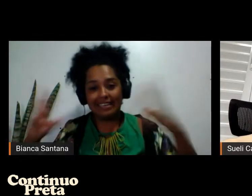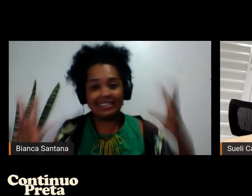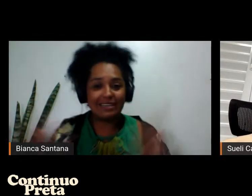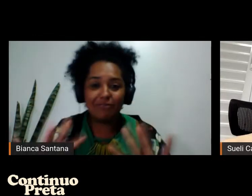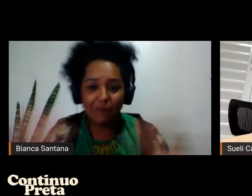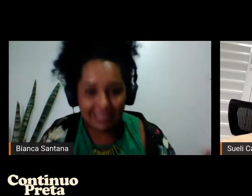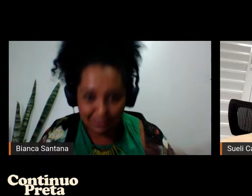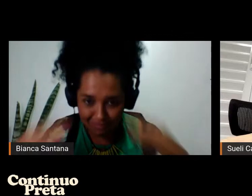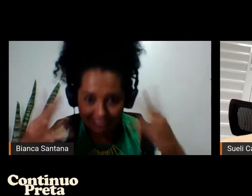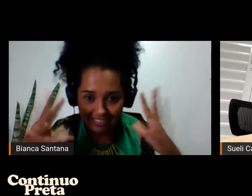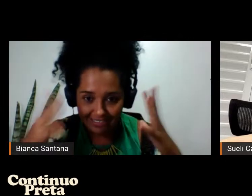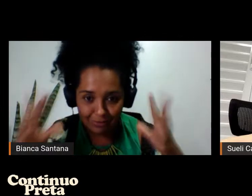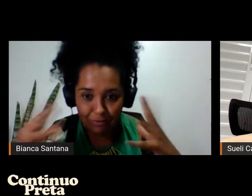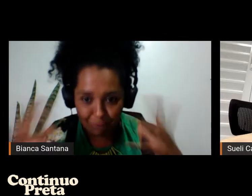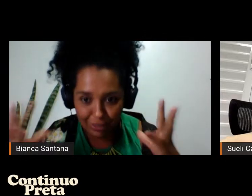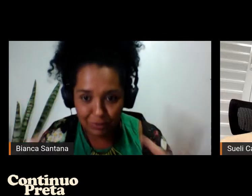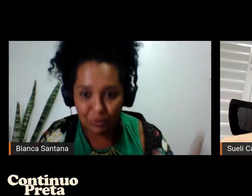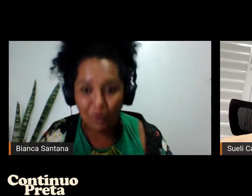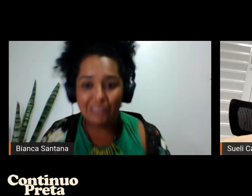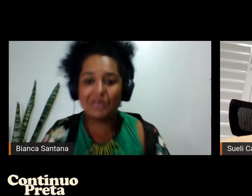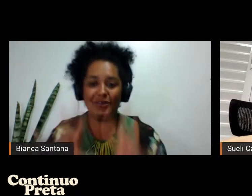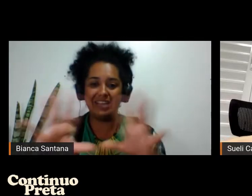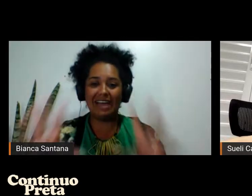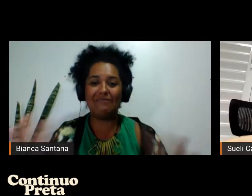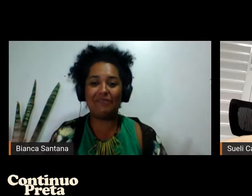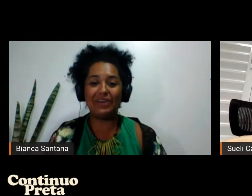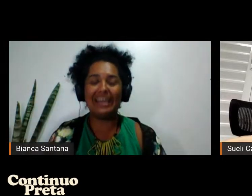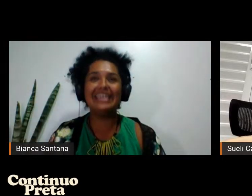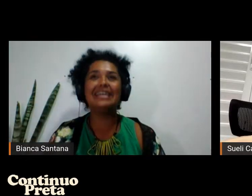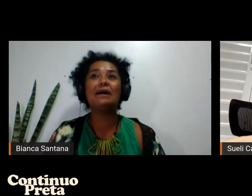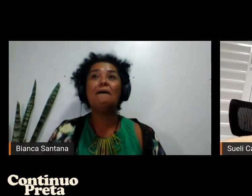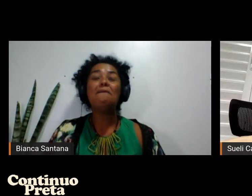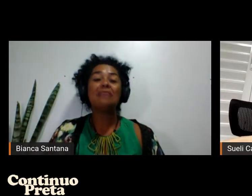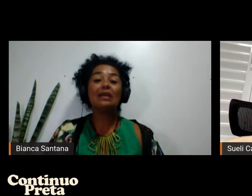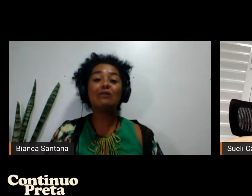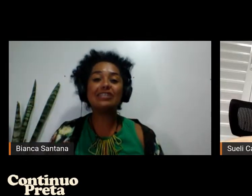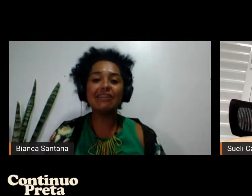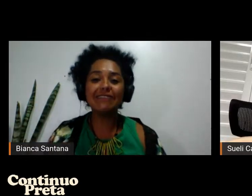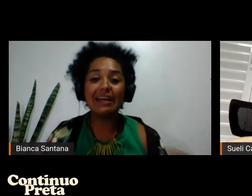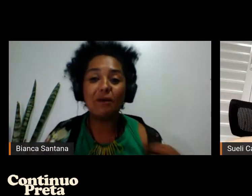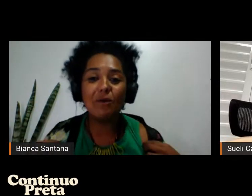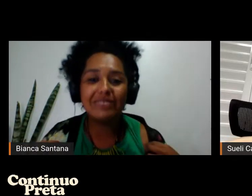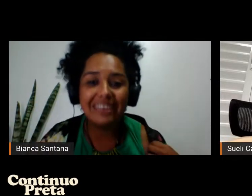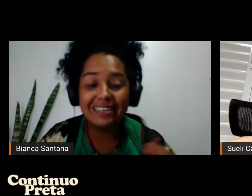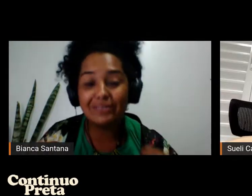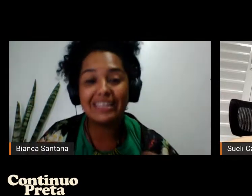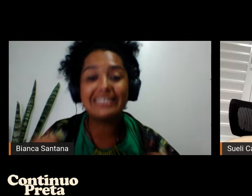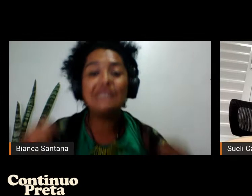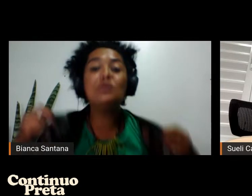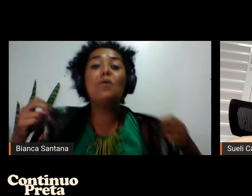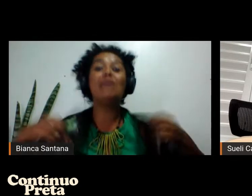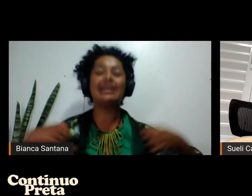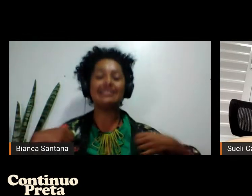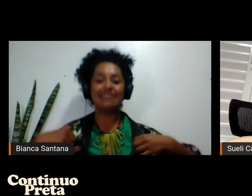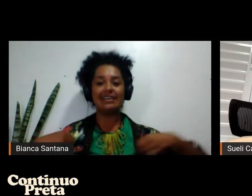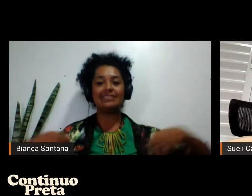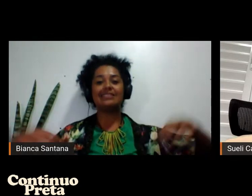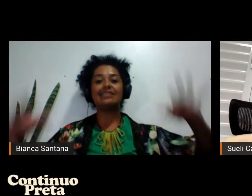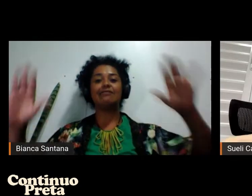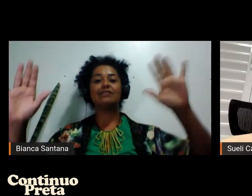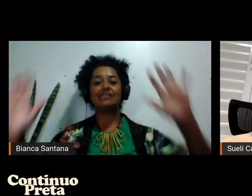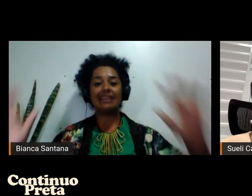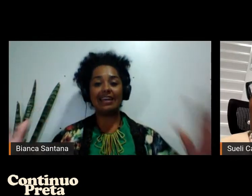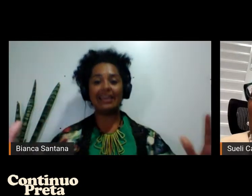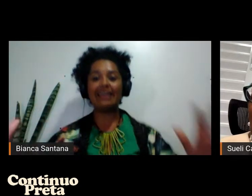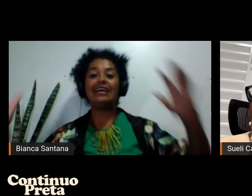estiver mais aqui, você não falou isso, mas do meu jeito tosco, né, por aí, Lúcia Xavier contando das inúmeras vezes